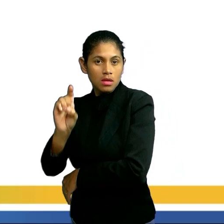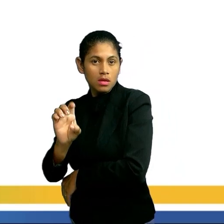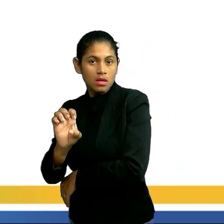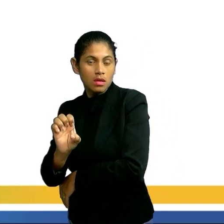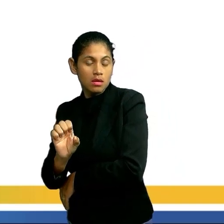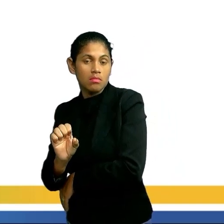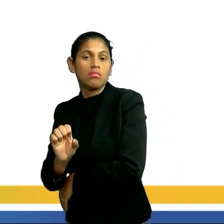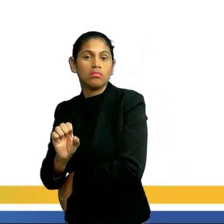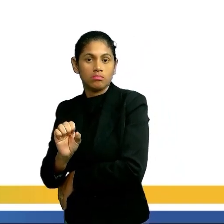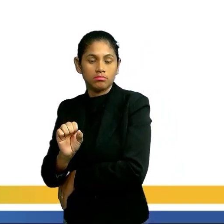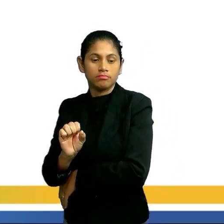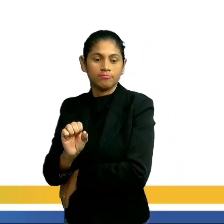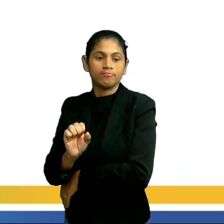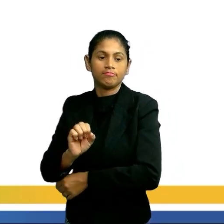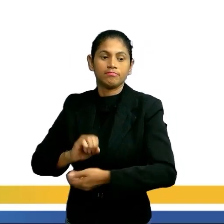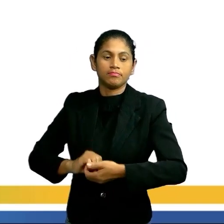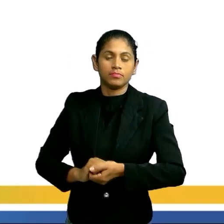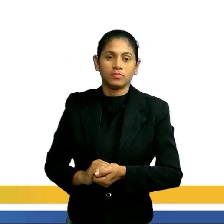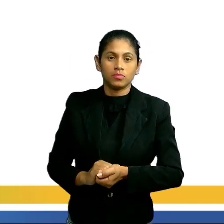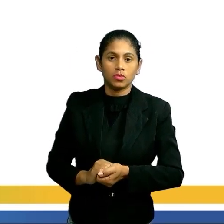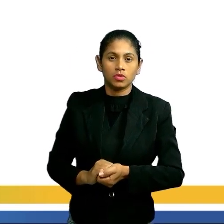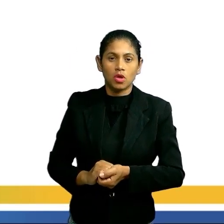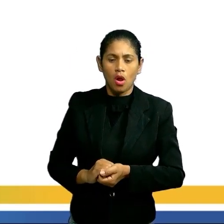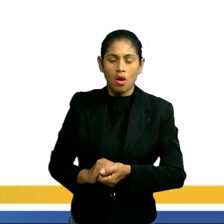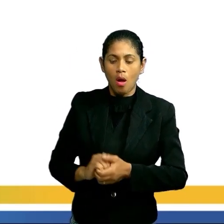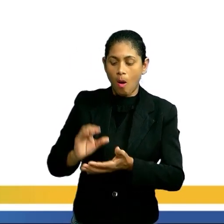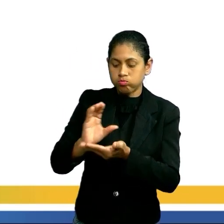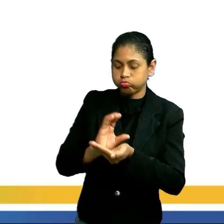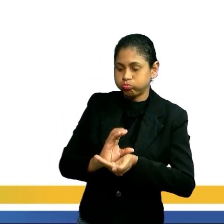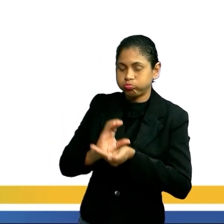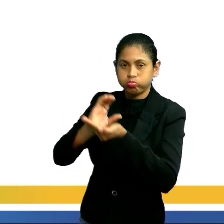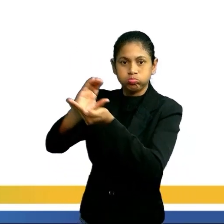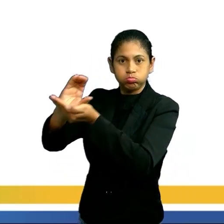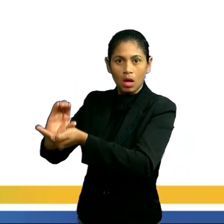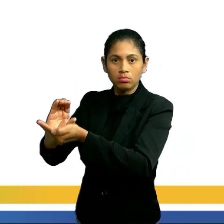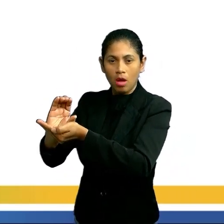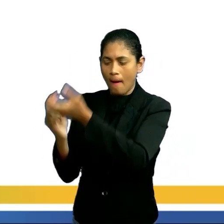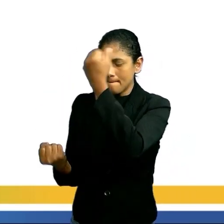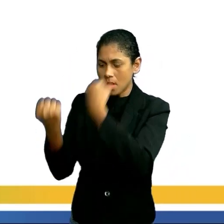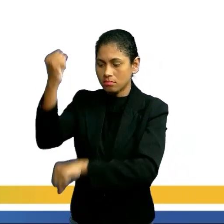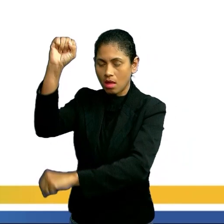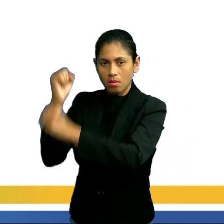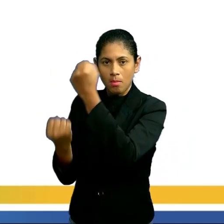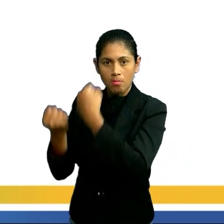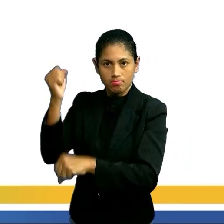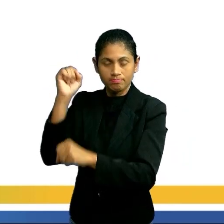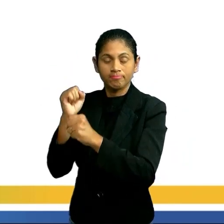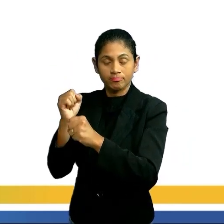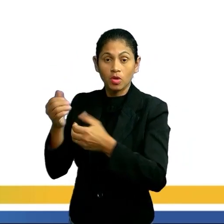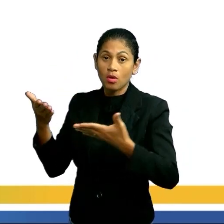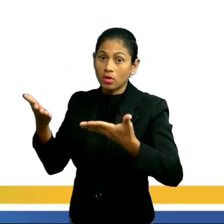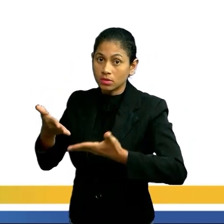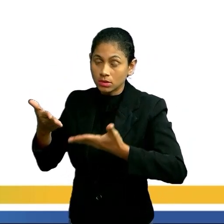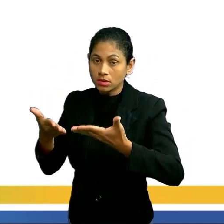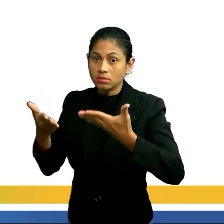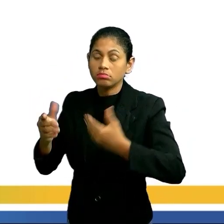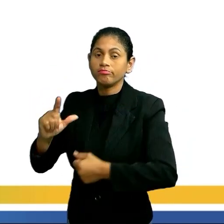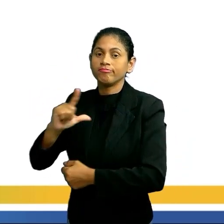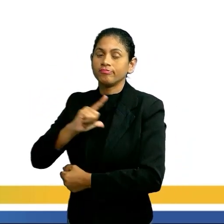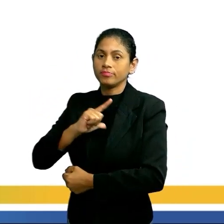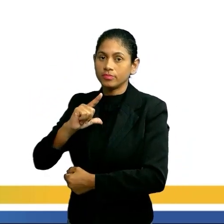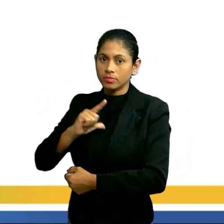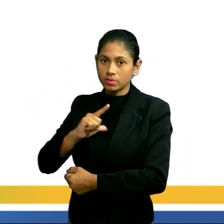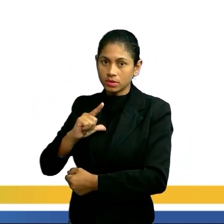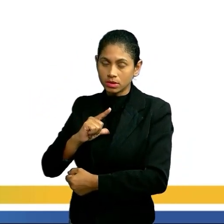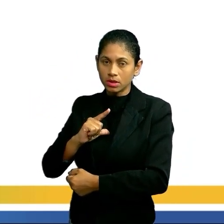quê? Financiar as indústrias, né, no Brasil. Então, esse banco, hoje ele tem, né, uma cria, que